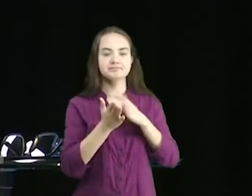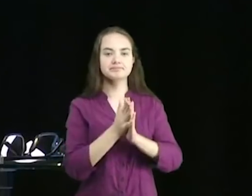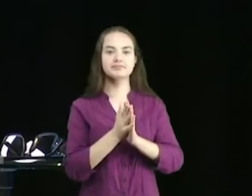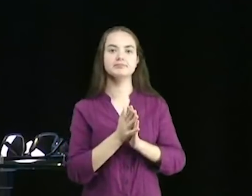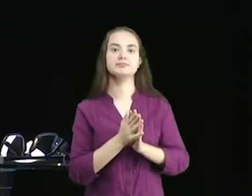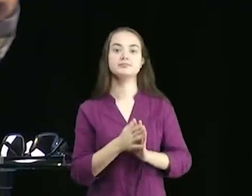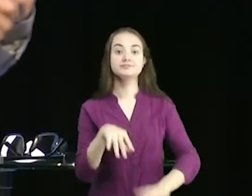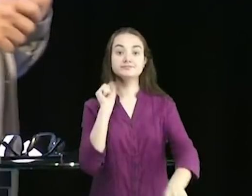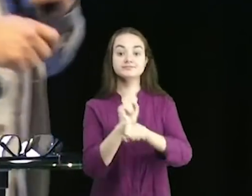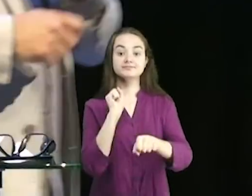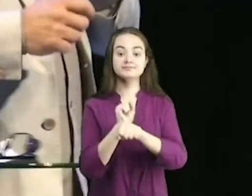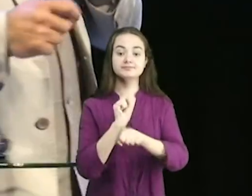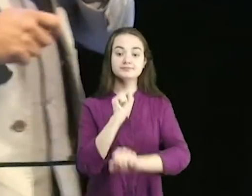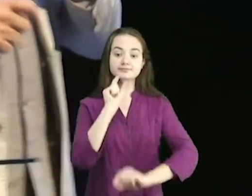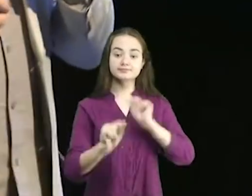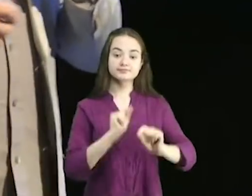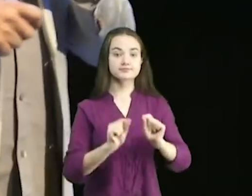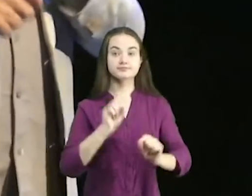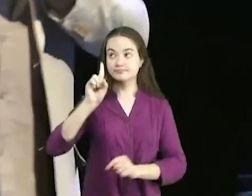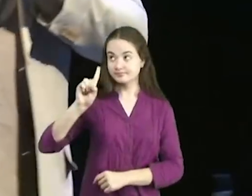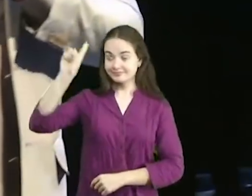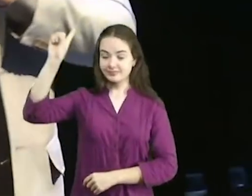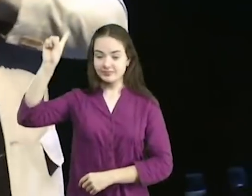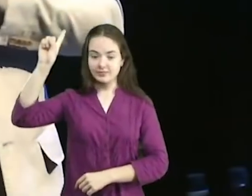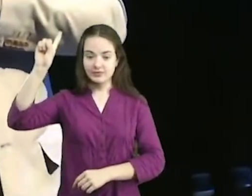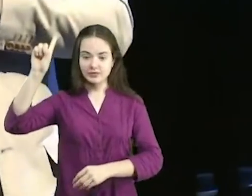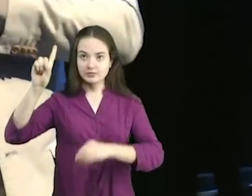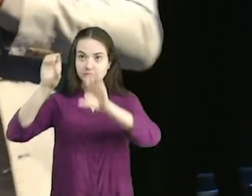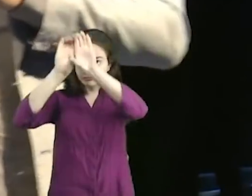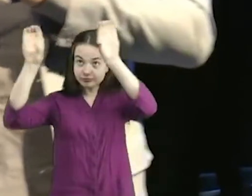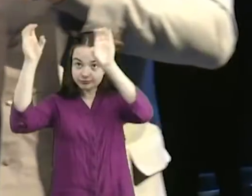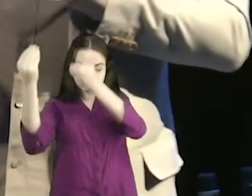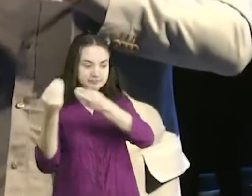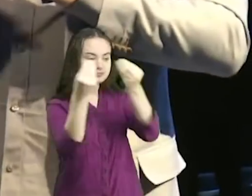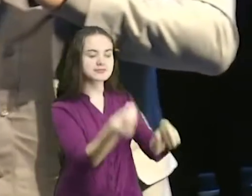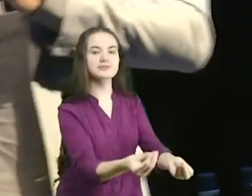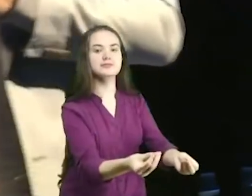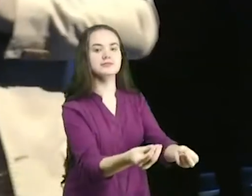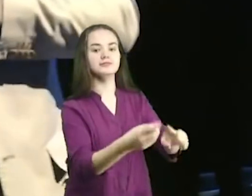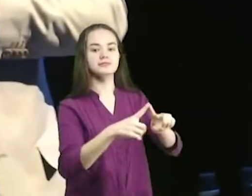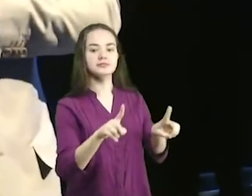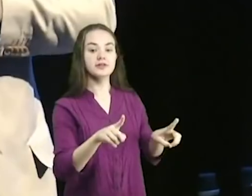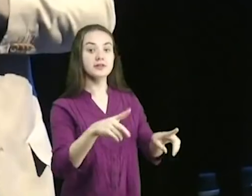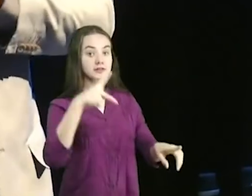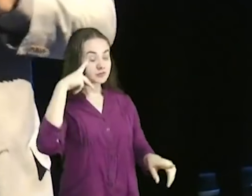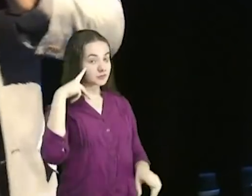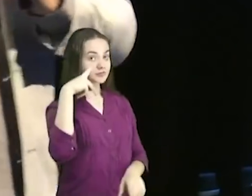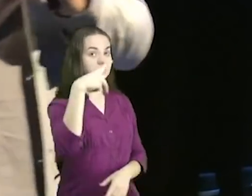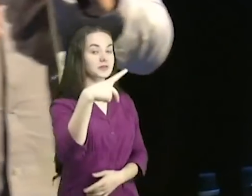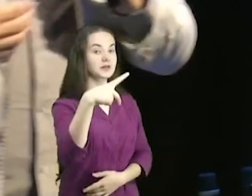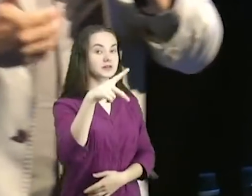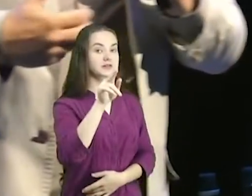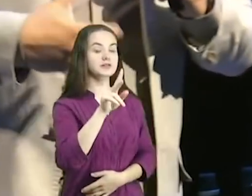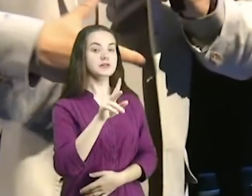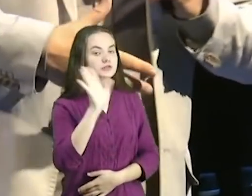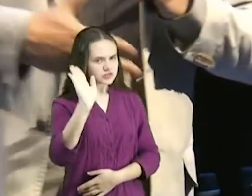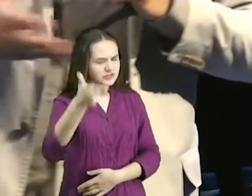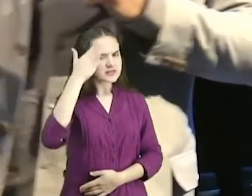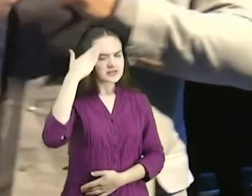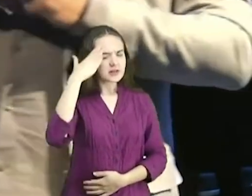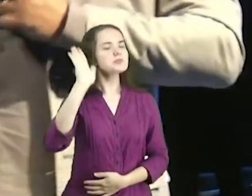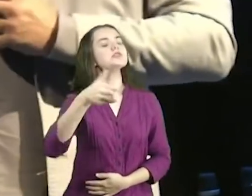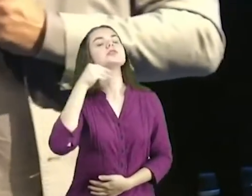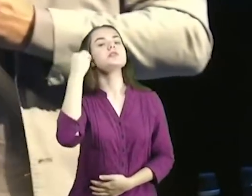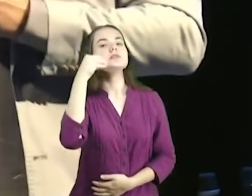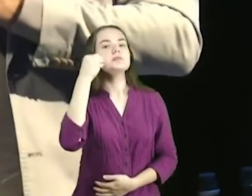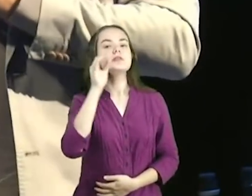está esperando que Deus mande algo do céu. Mas o profeta, ele já sabe, ele tem